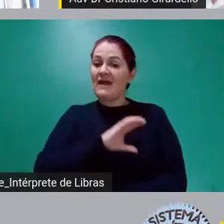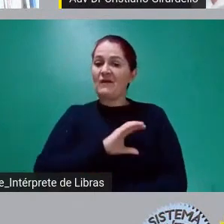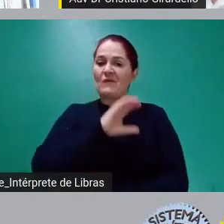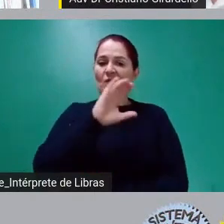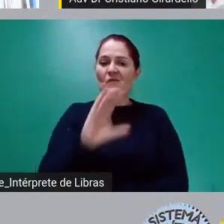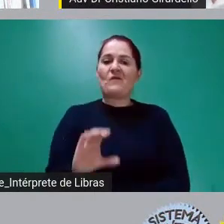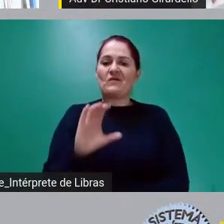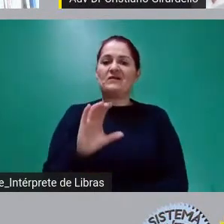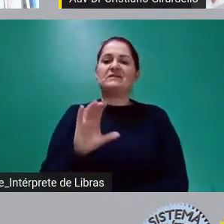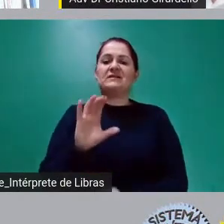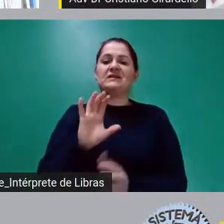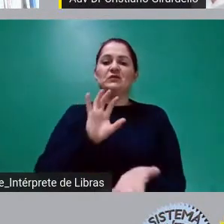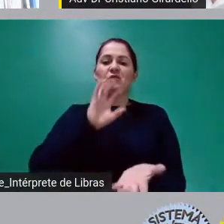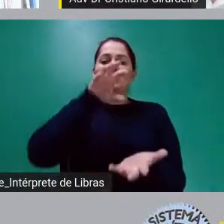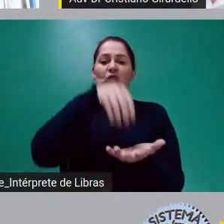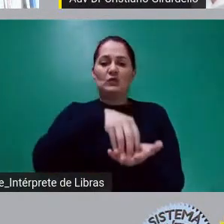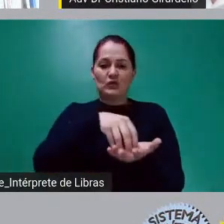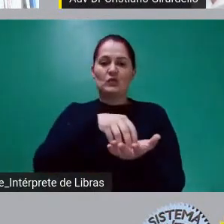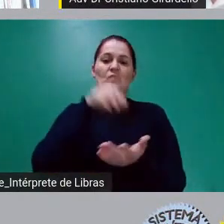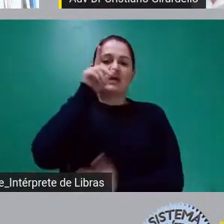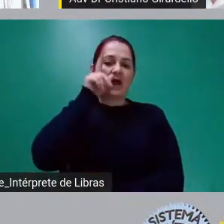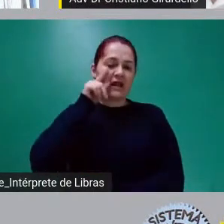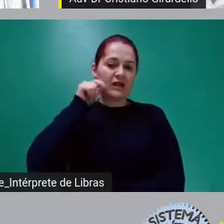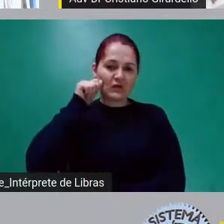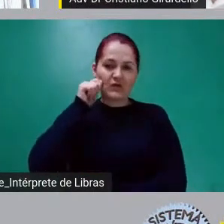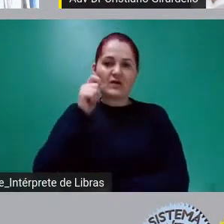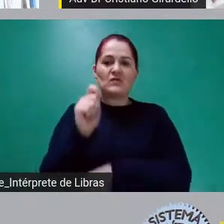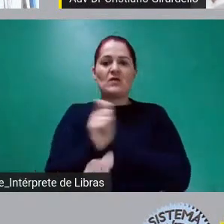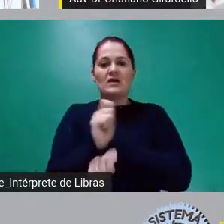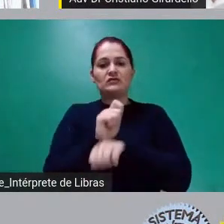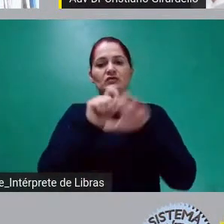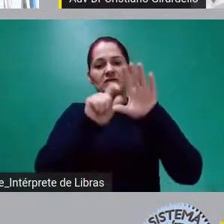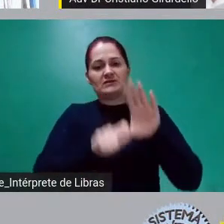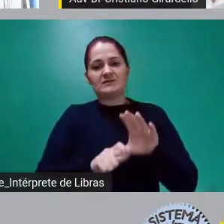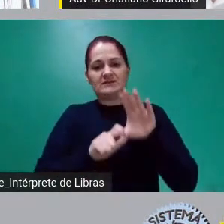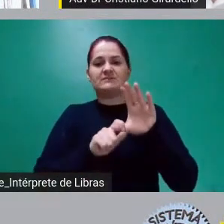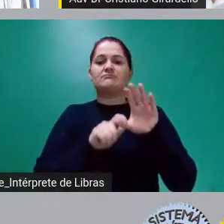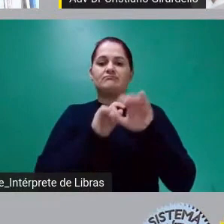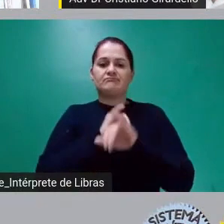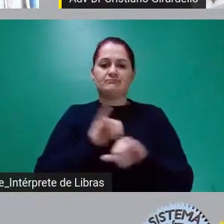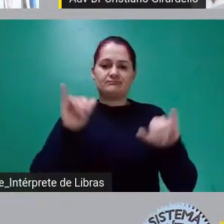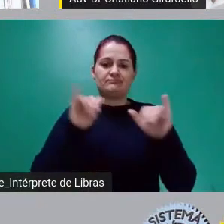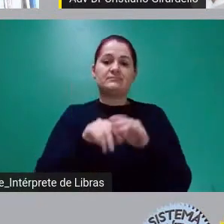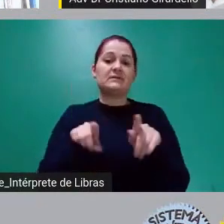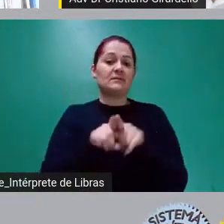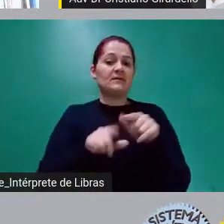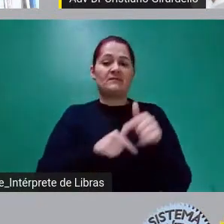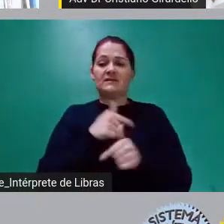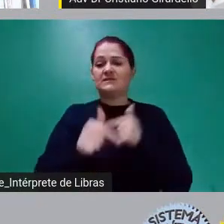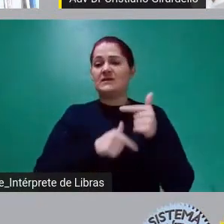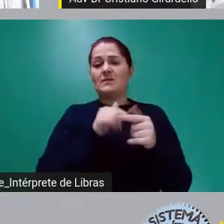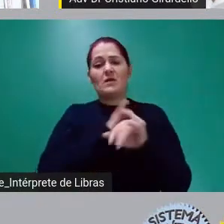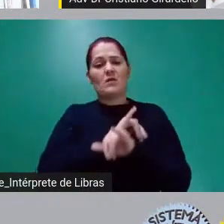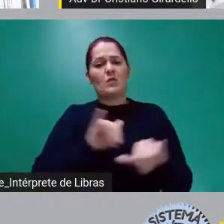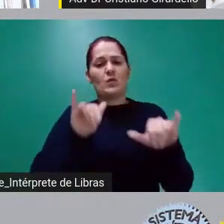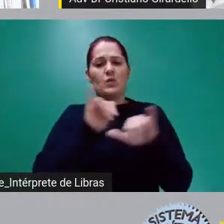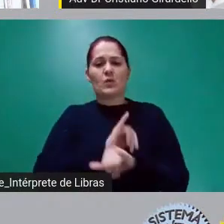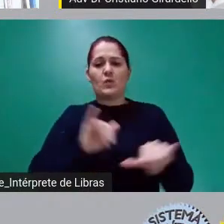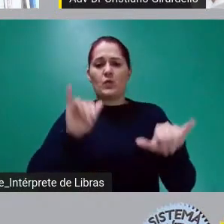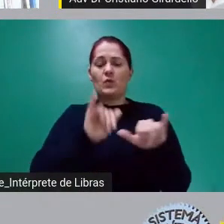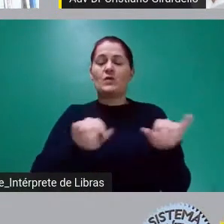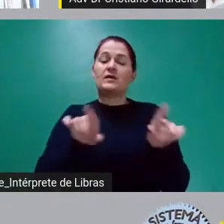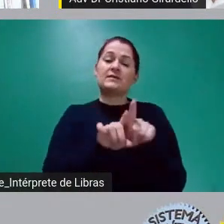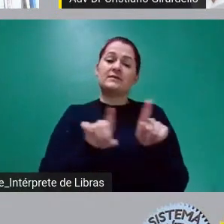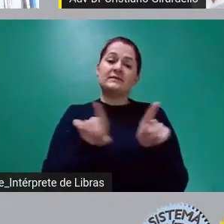Auditoria Cidadã da Dívida, faz um trabalho esplêndido com seus alunos e é membro da